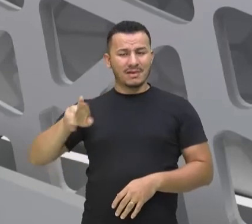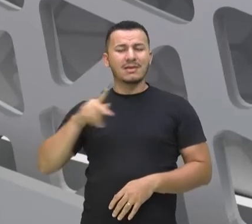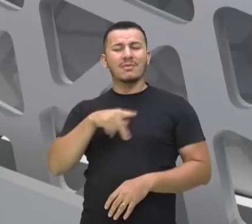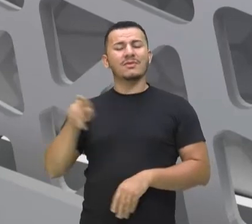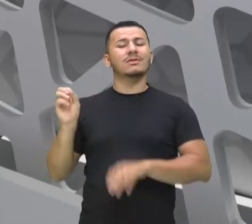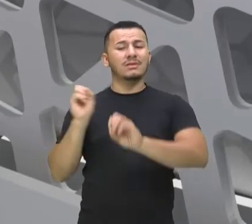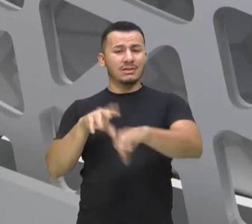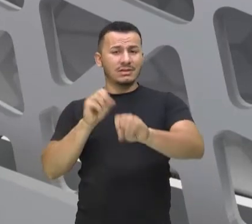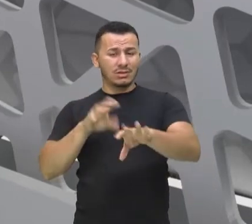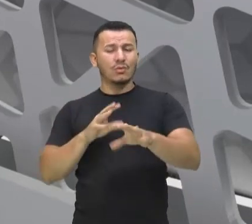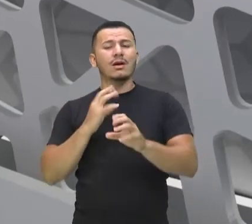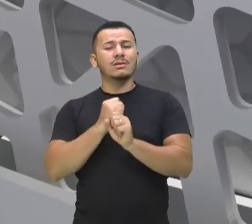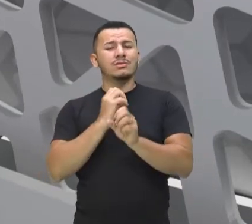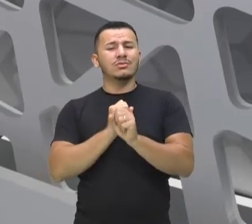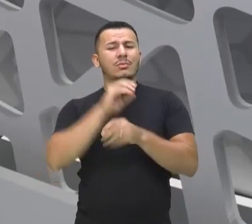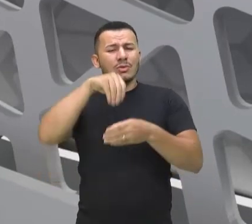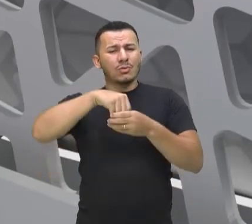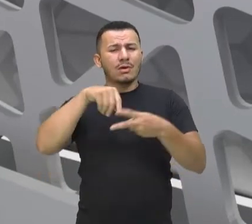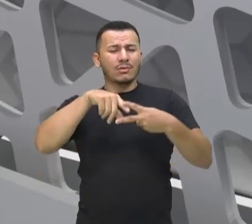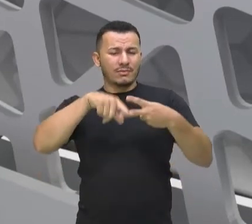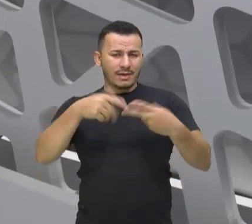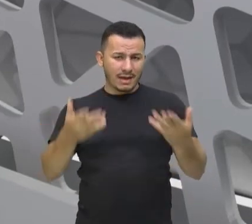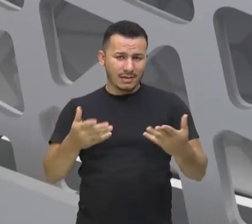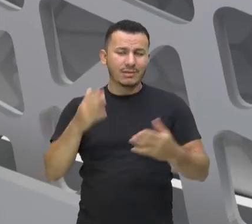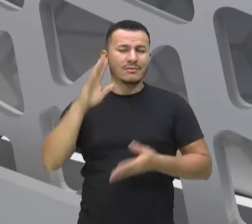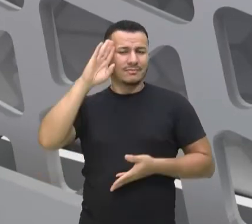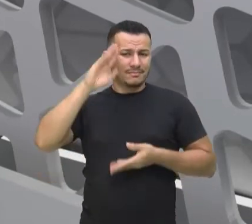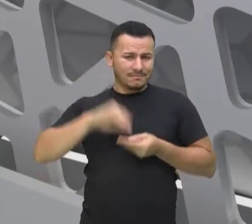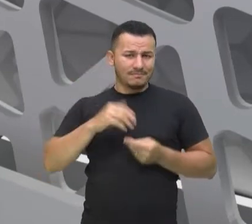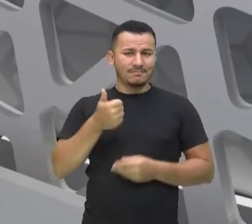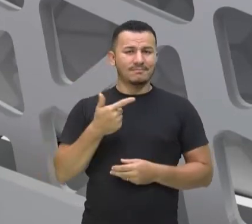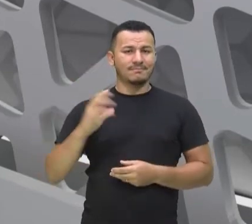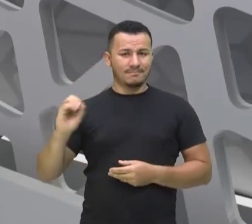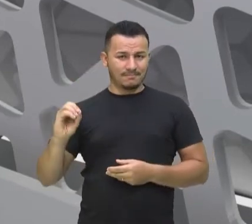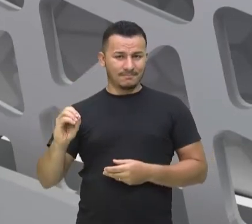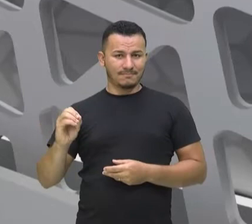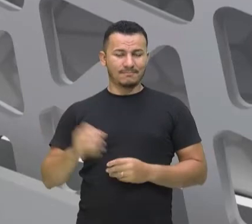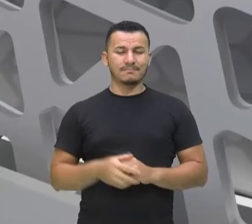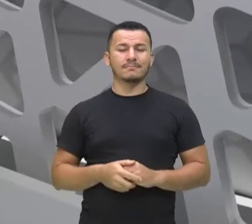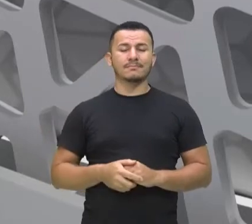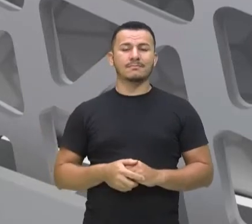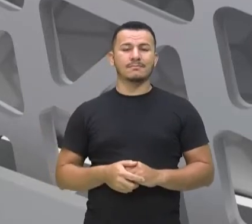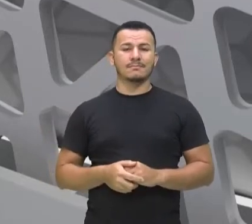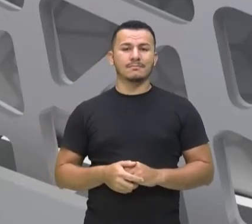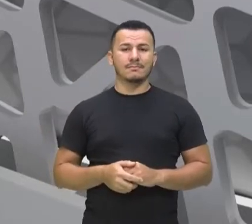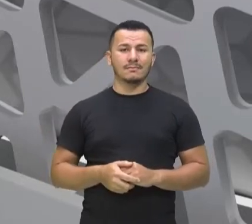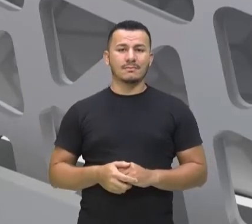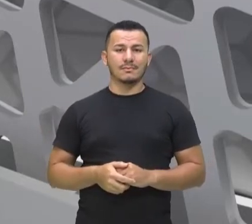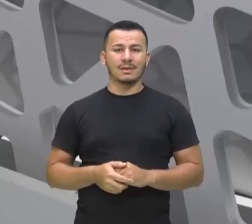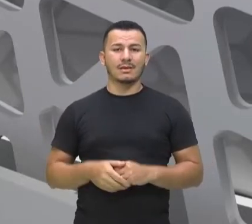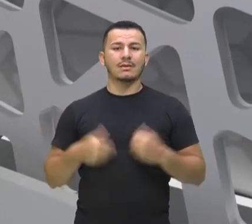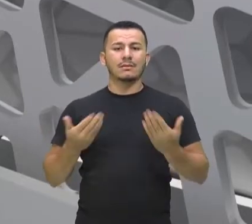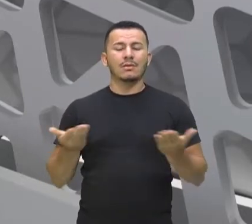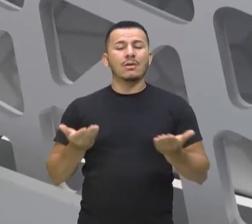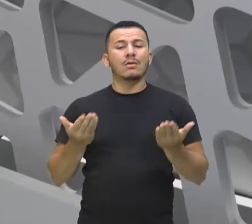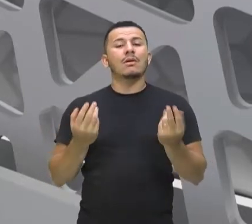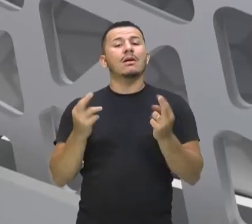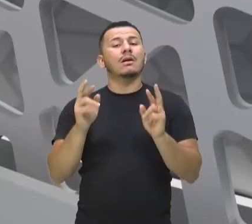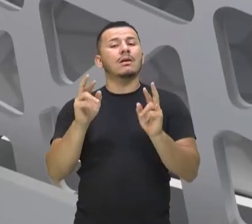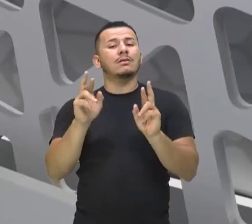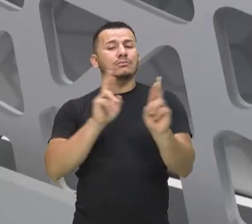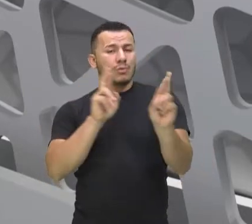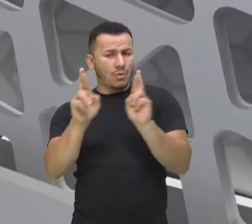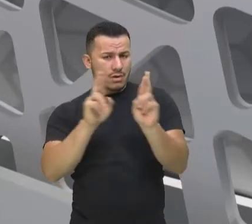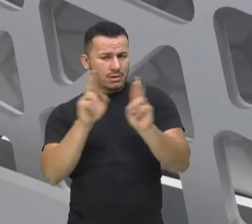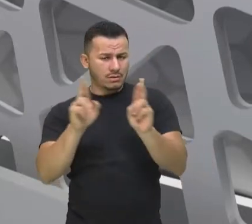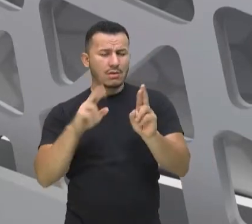ângulos internos, e aí vocês já sabem que é 120, beleza? Então, ó, usando a relação